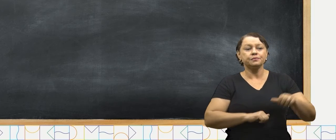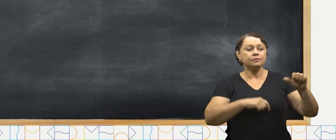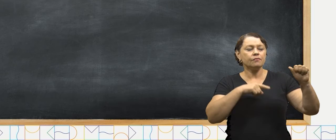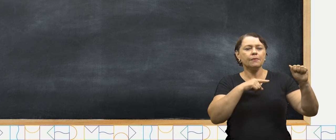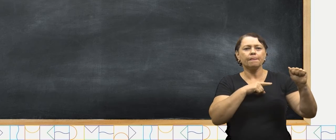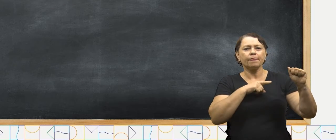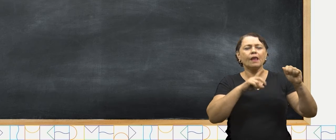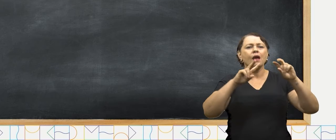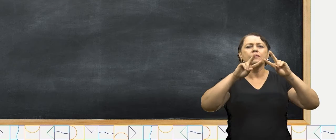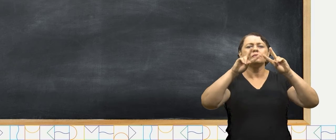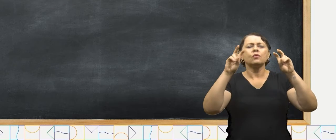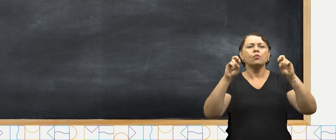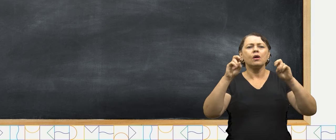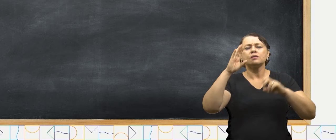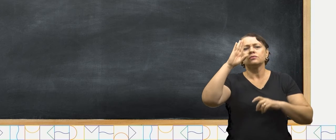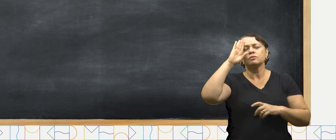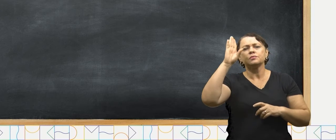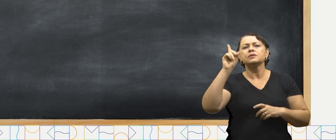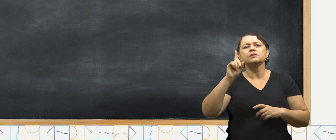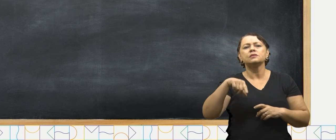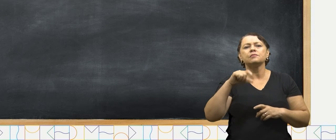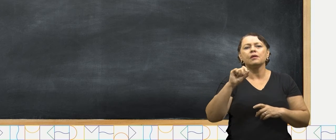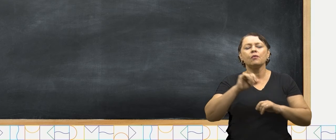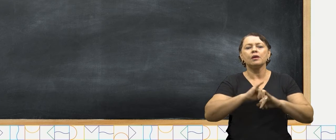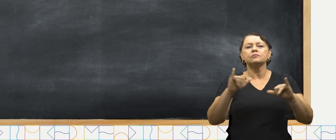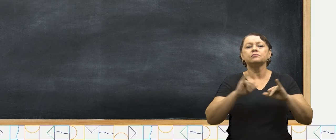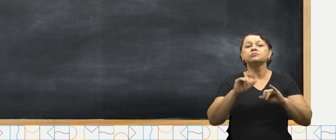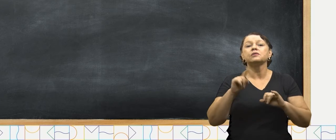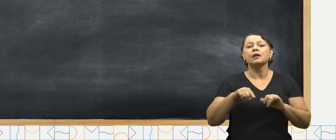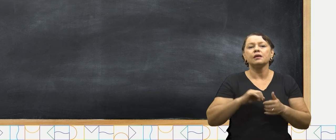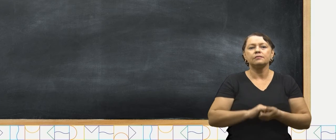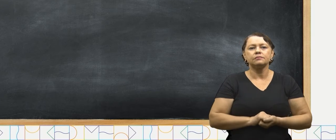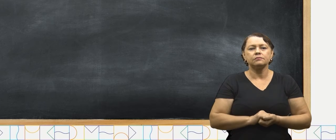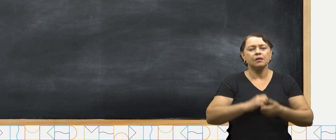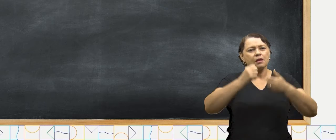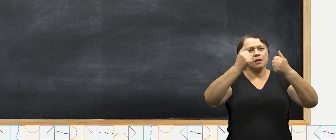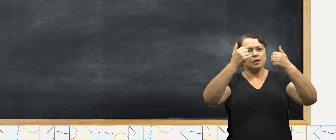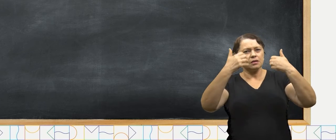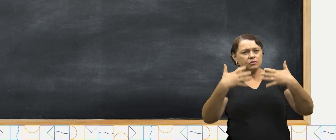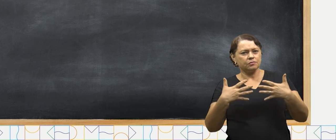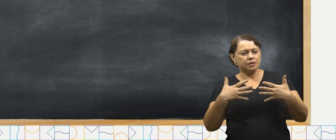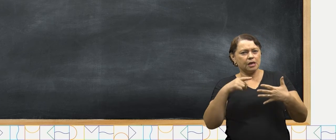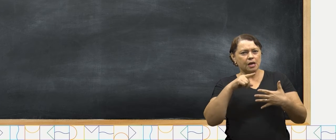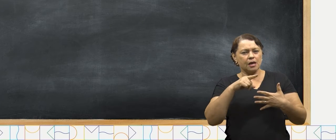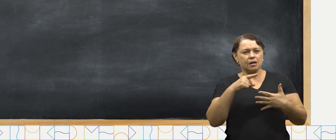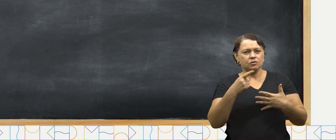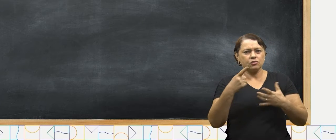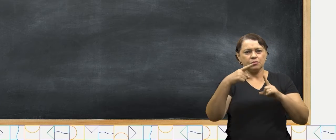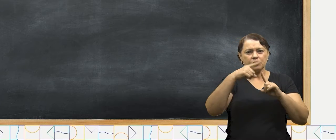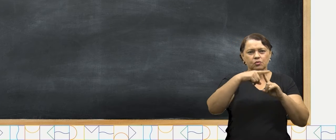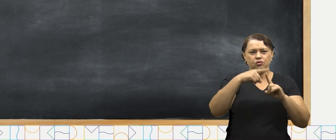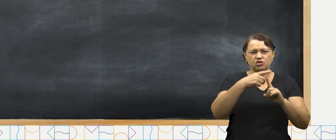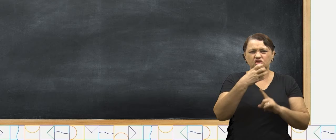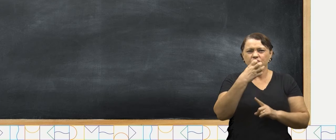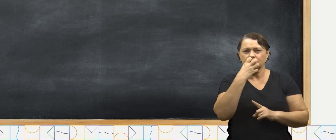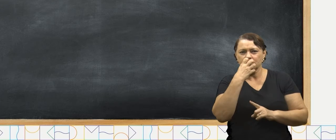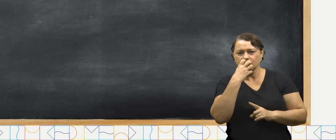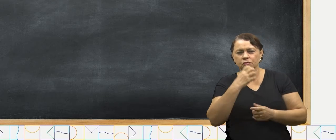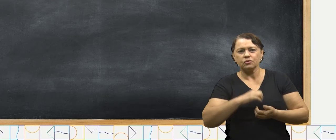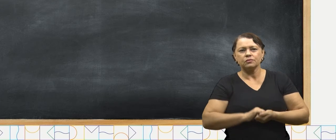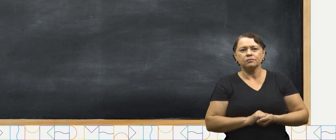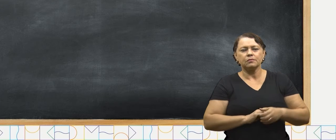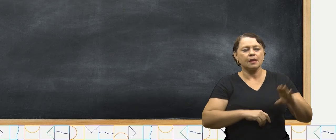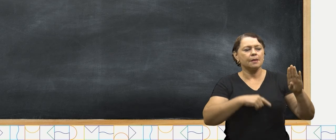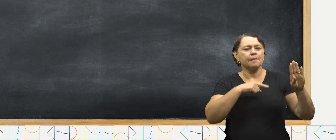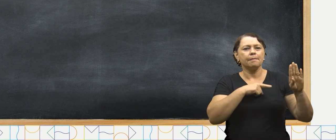A. O assunto desenvolvido nesta notícia que acabamos de ler é explicar sobre a raça Corgi. Letra